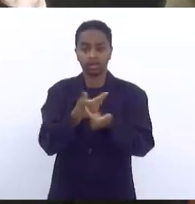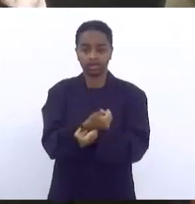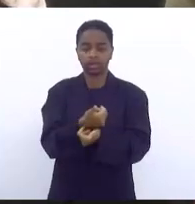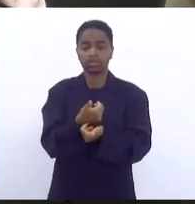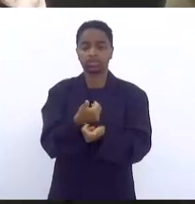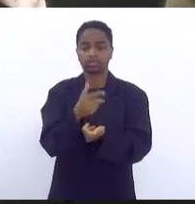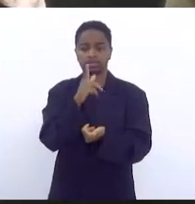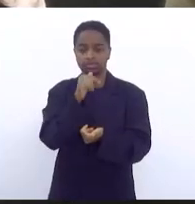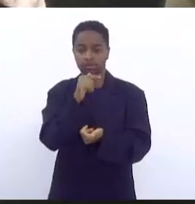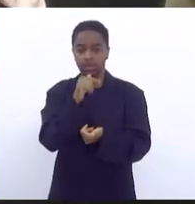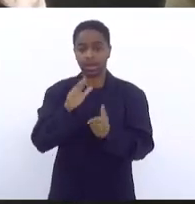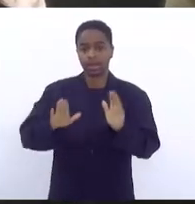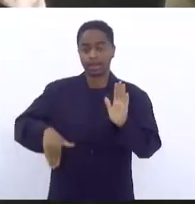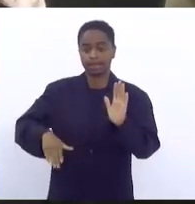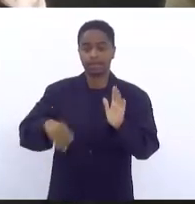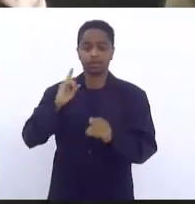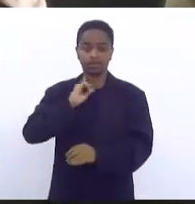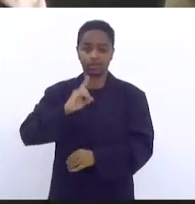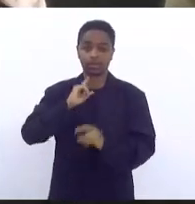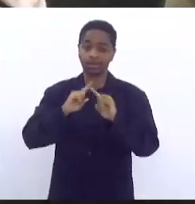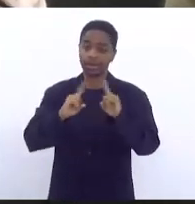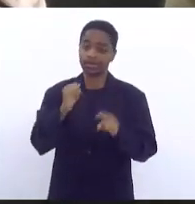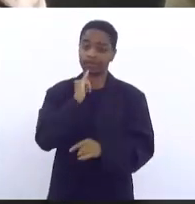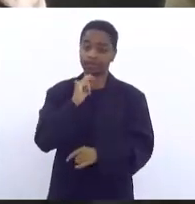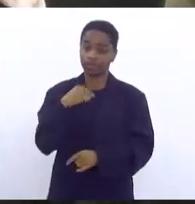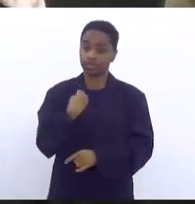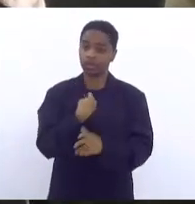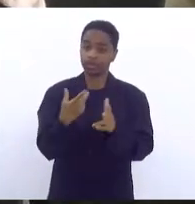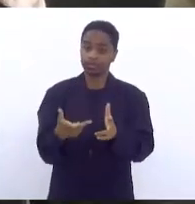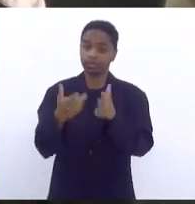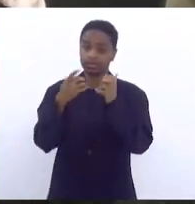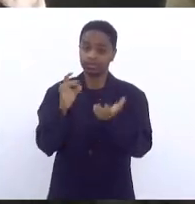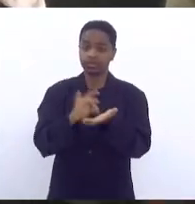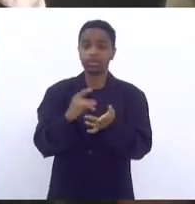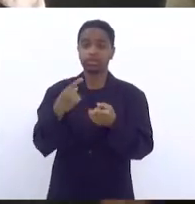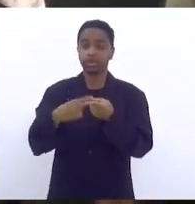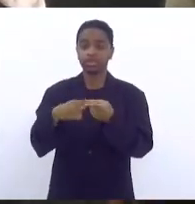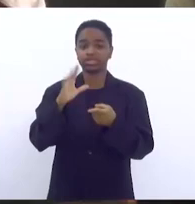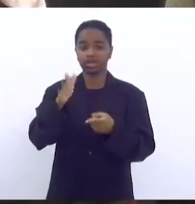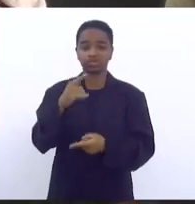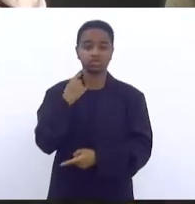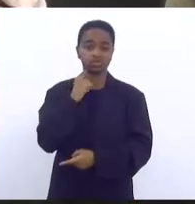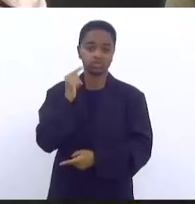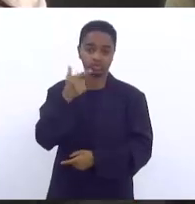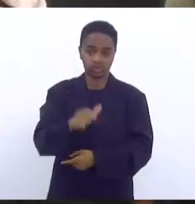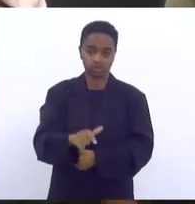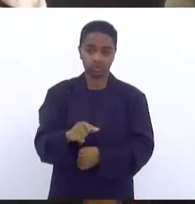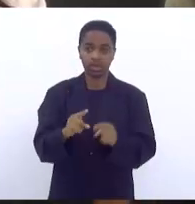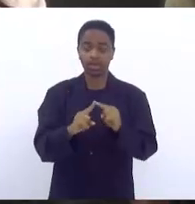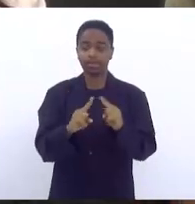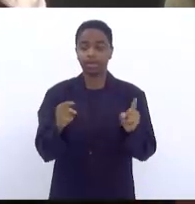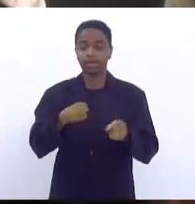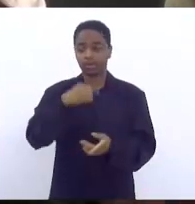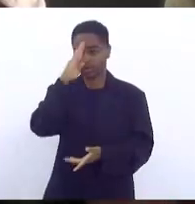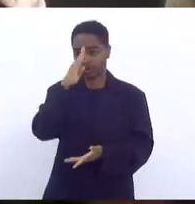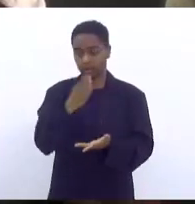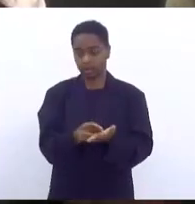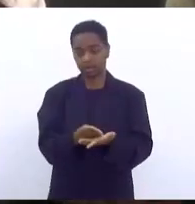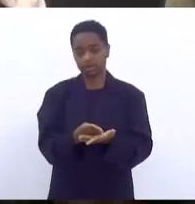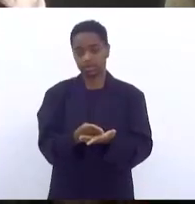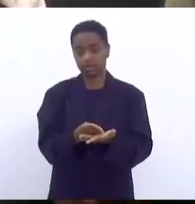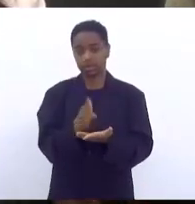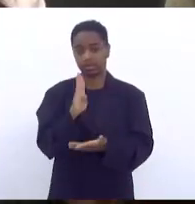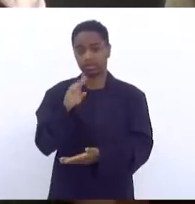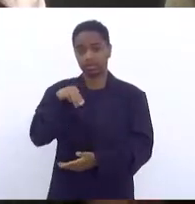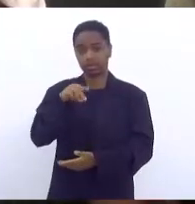da Praia do Flamengo que infel infelizmente a gente já viu que não é verdade porque já tá poluída de novo e mas eu acho que o